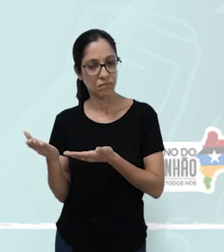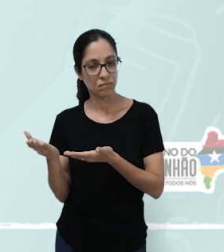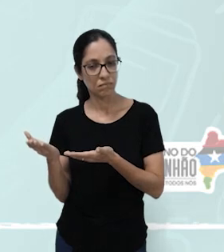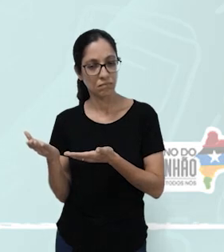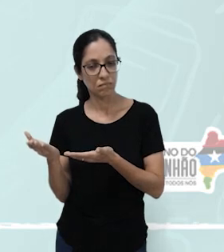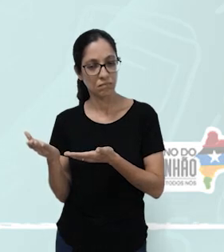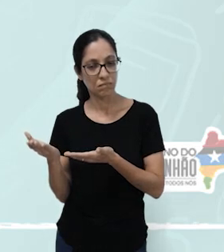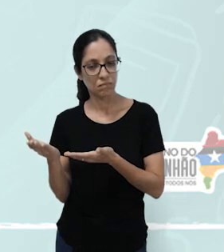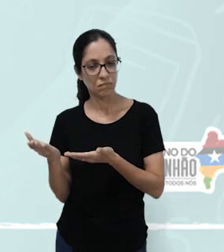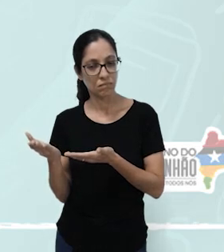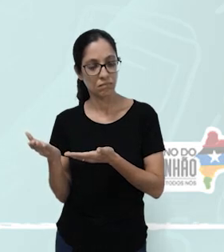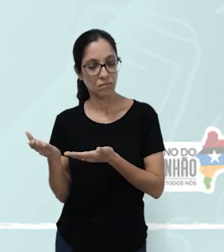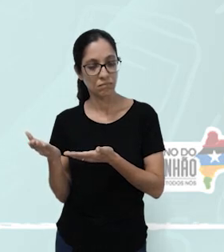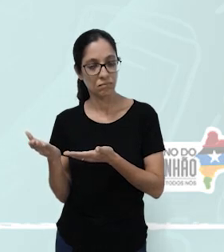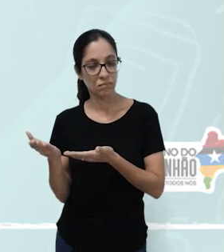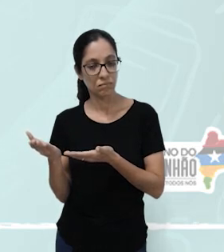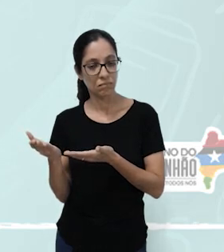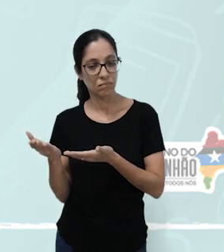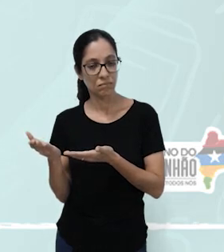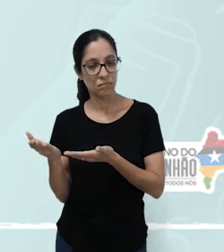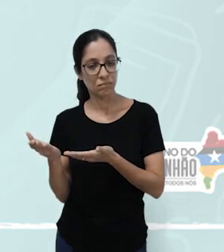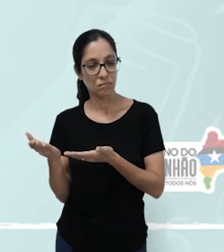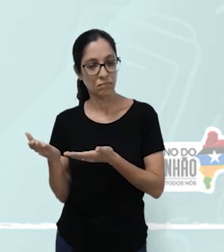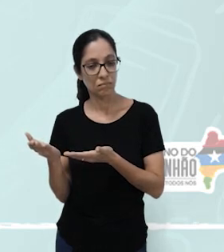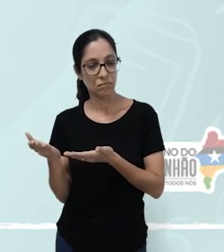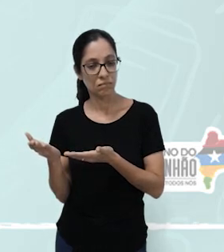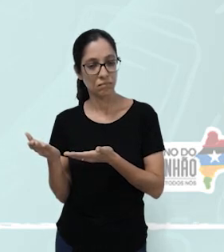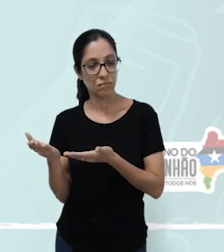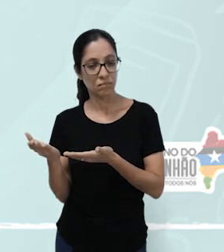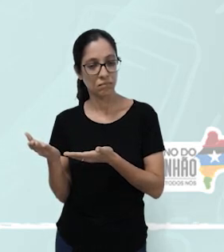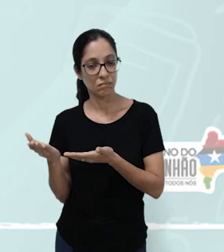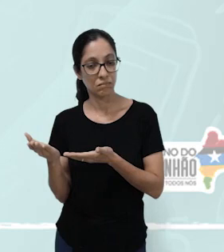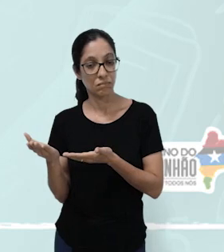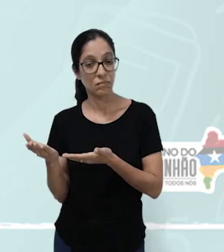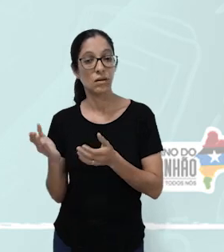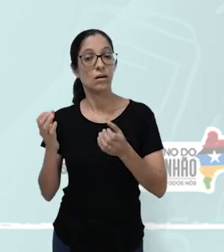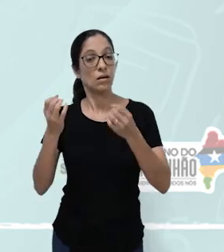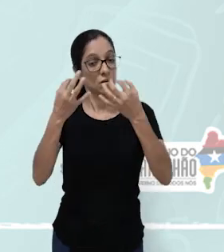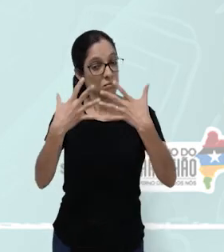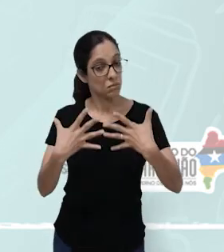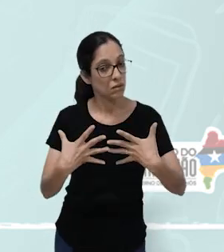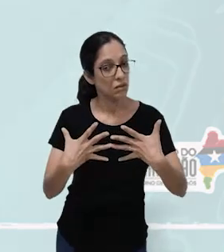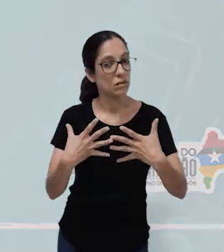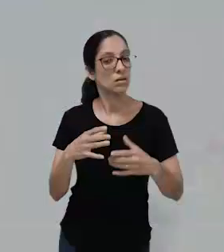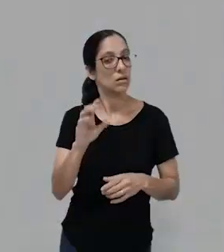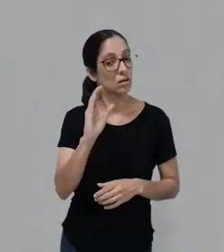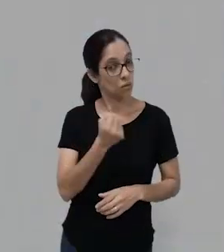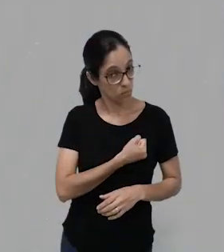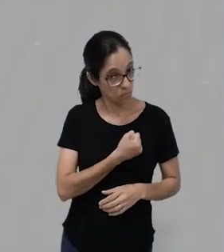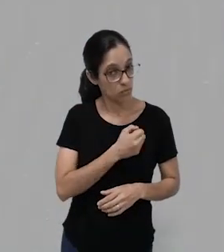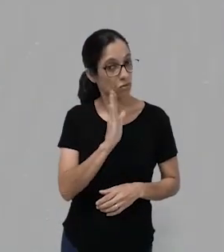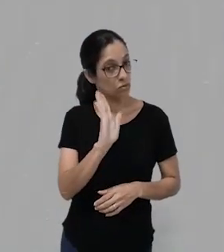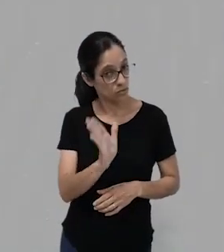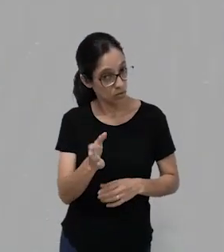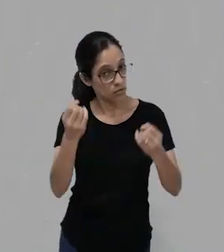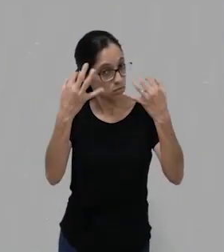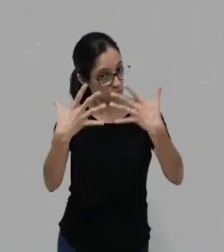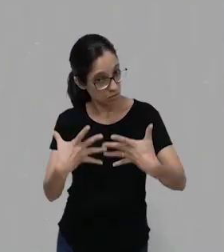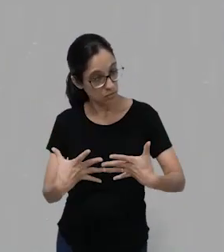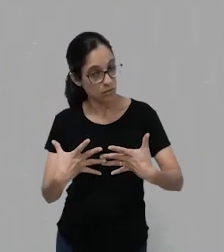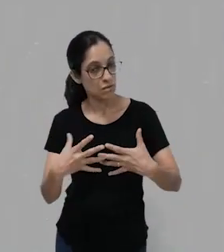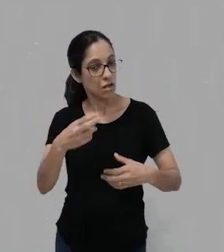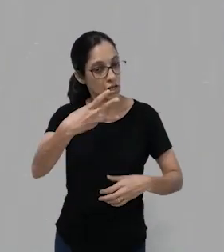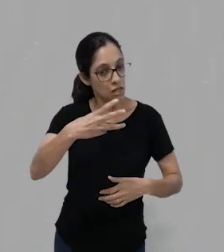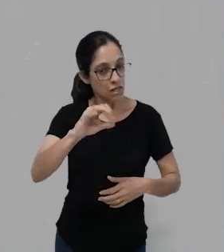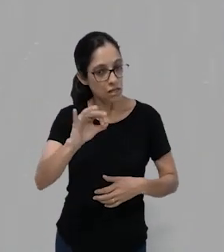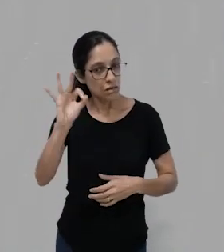planeta são causadas em função do abuso de bebidas alcoólicas. Aquele dado que eu dei para vocês mais cedo, que eu disse que